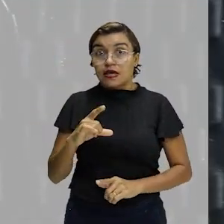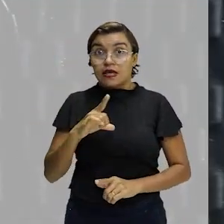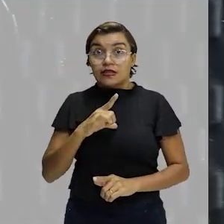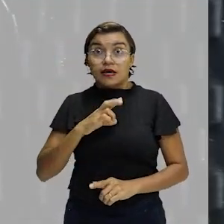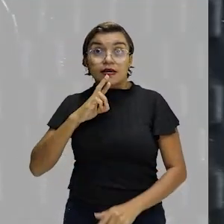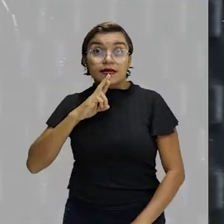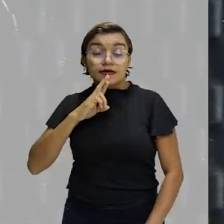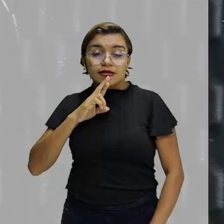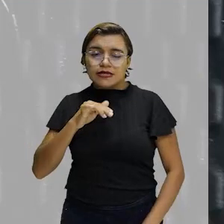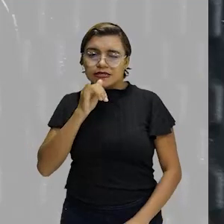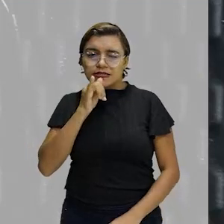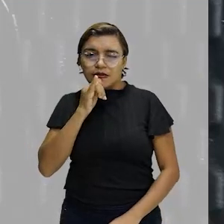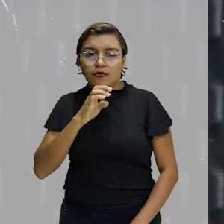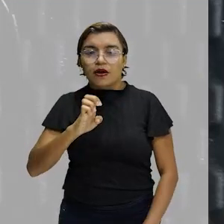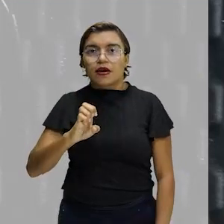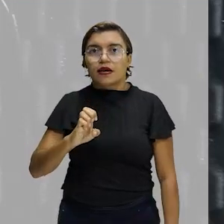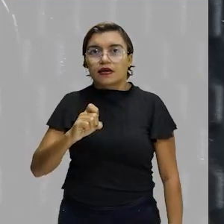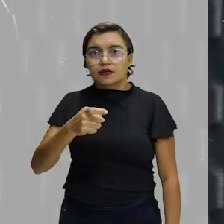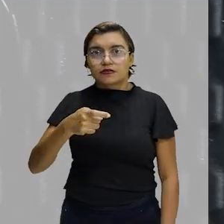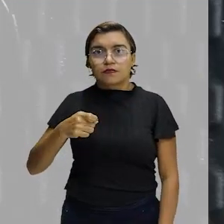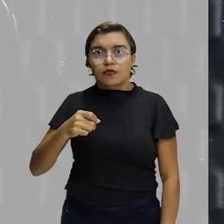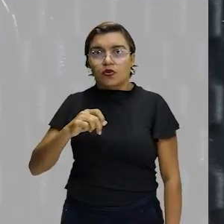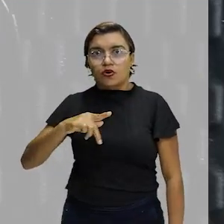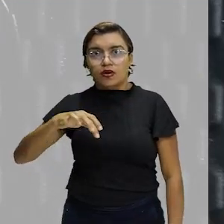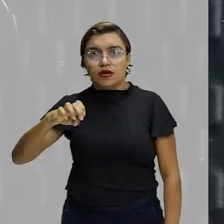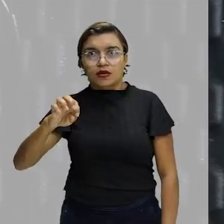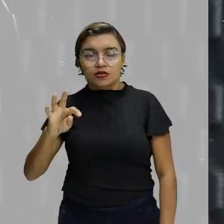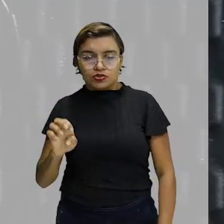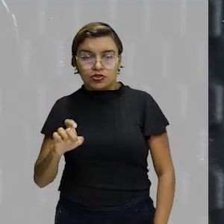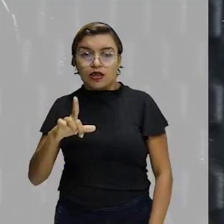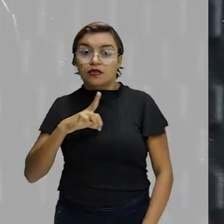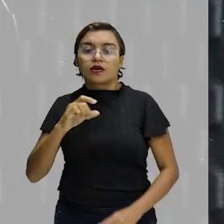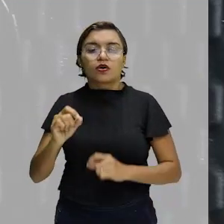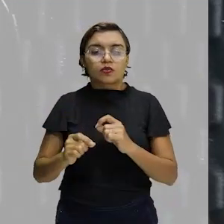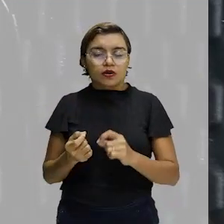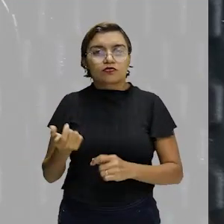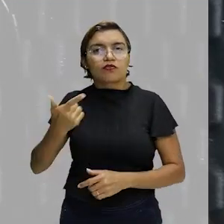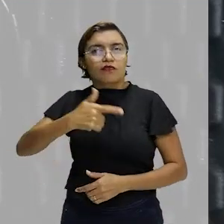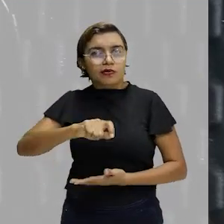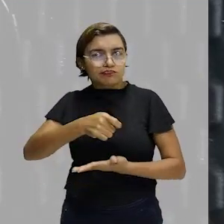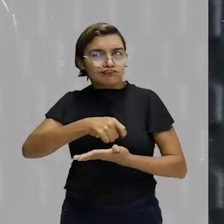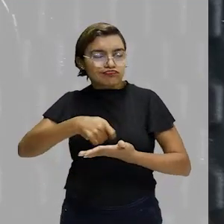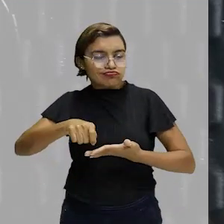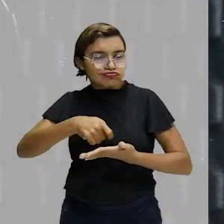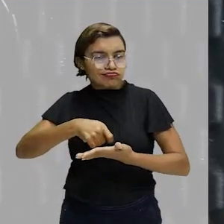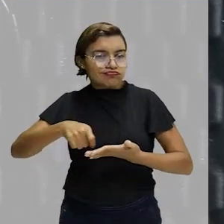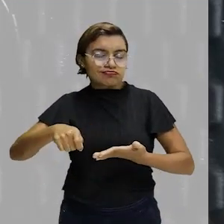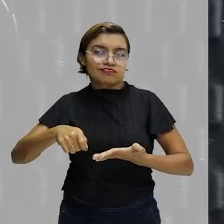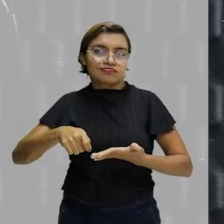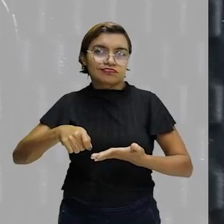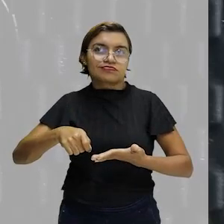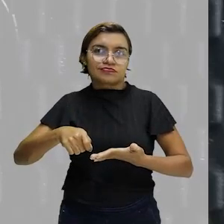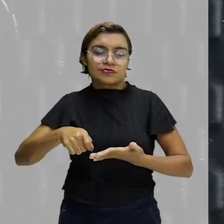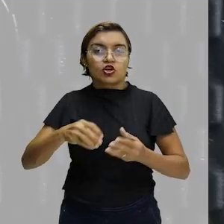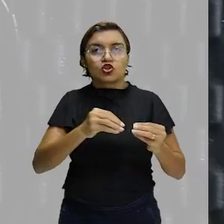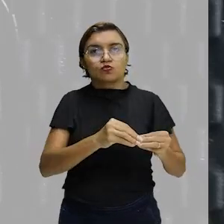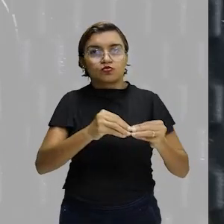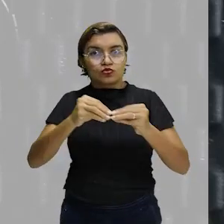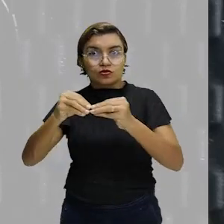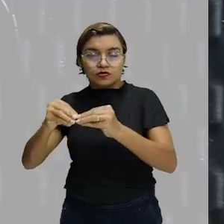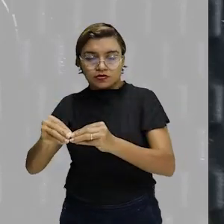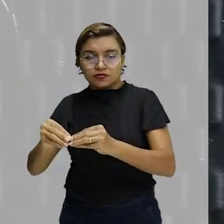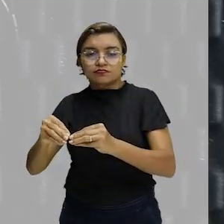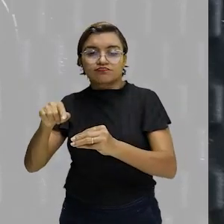expoente, tá, no meu logaritmando, eu posso reescrever isso, tirando aquele expoente de lá e ele